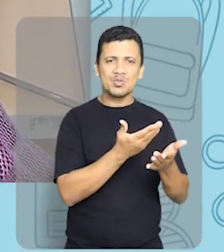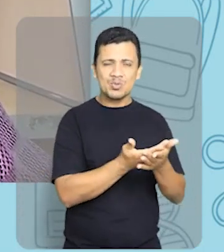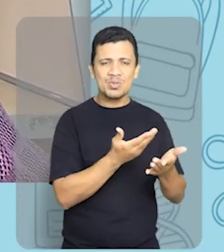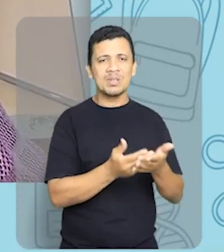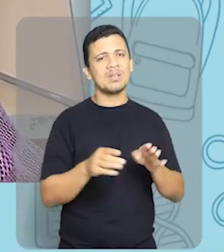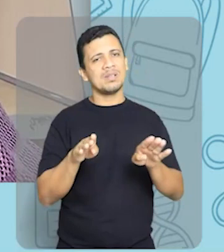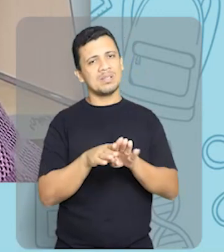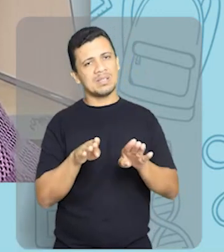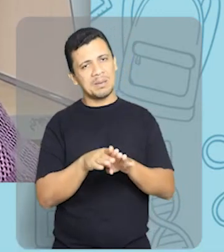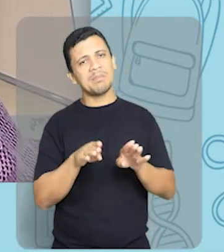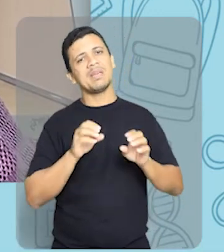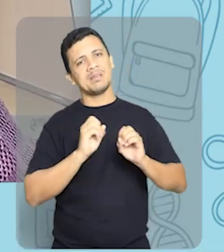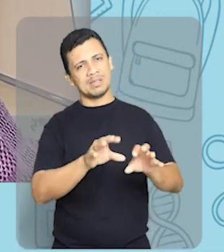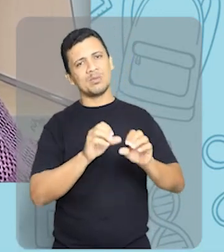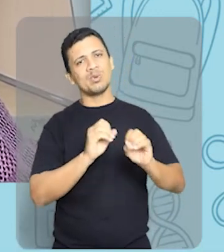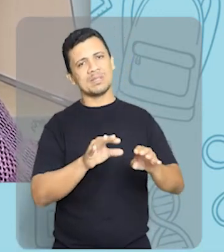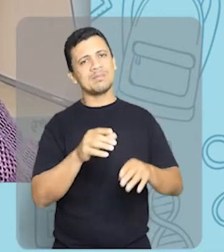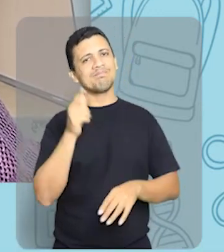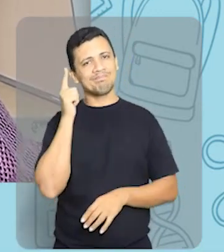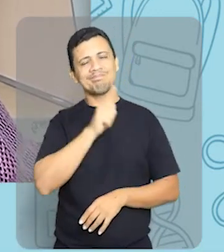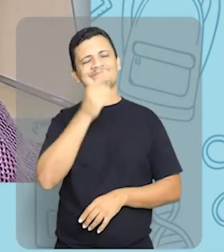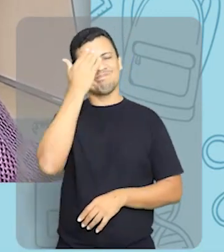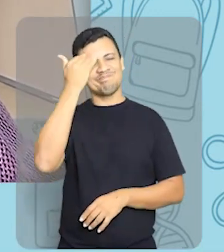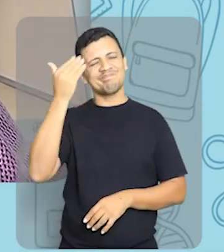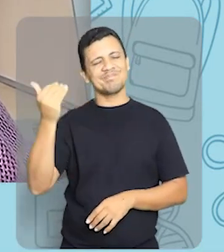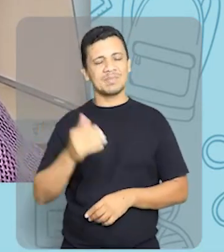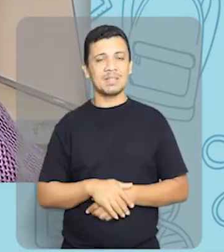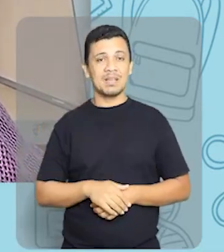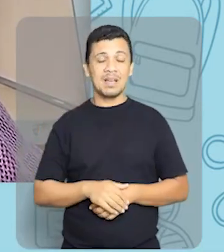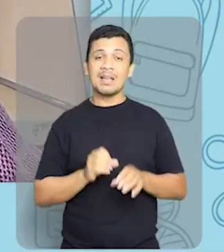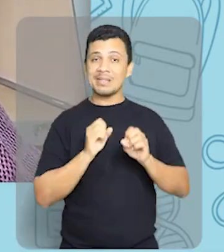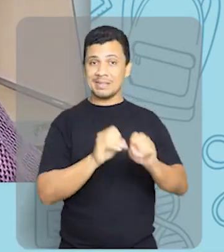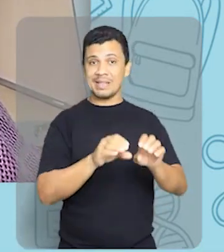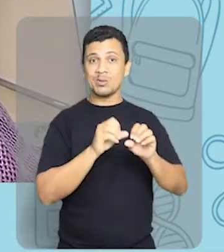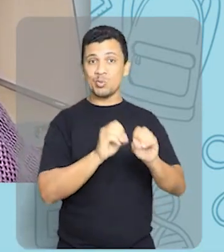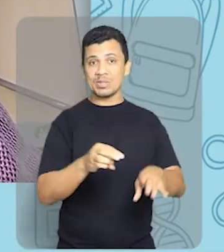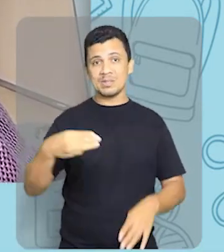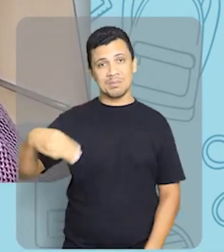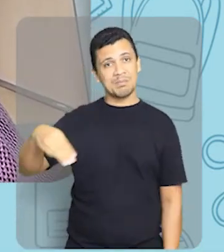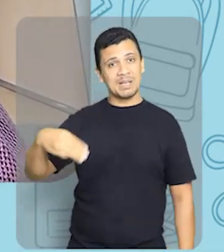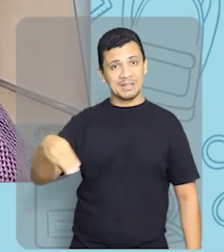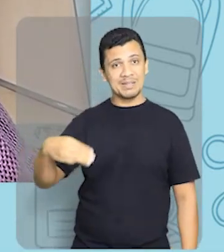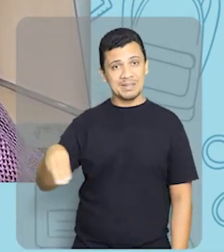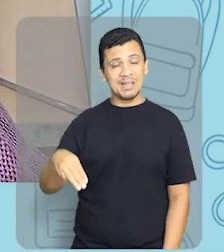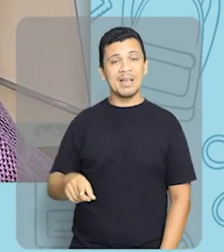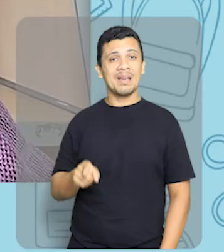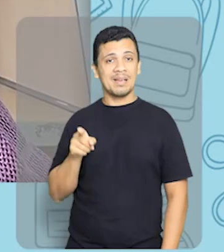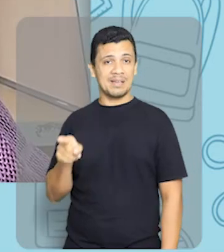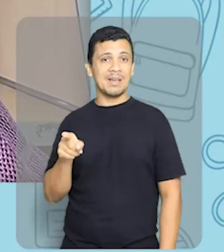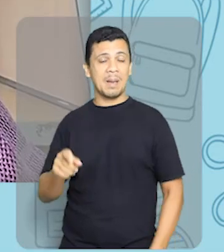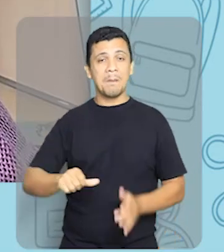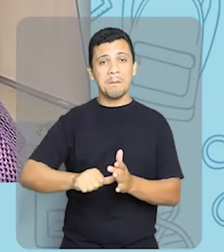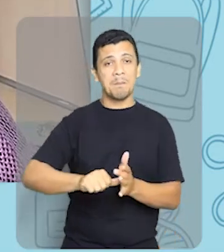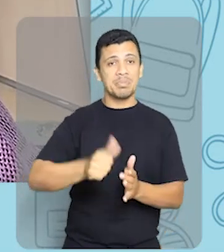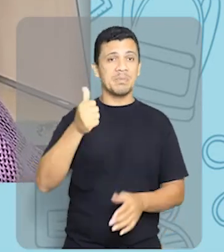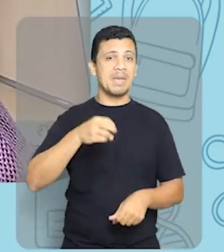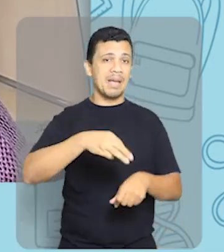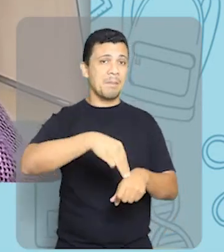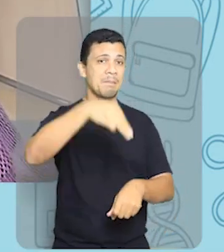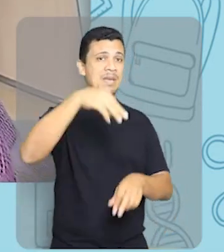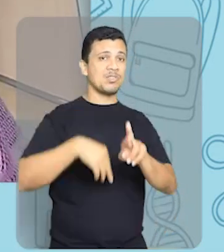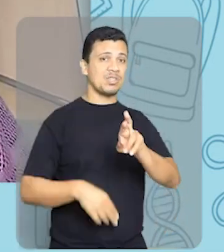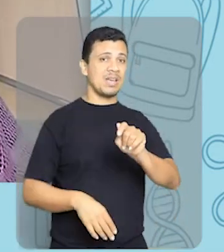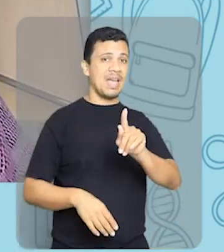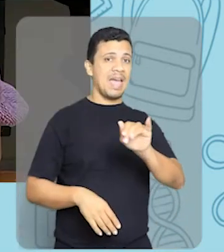destaque na educação. É lógico que na educação maranhense, ela é considerada a primeira mestra régia